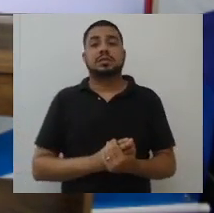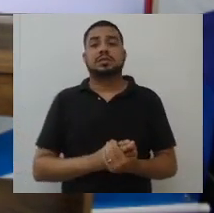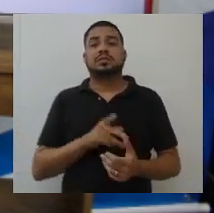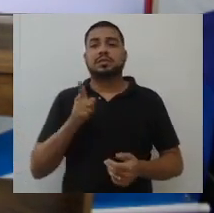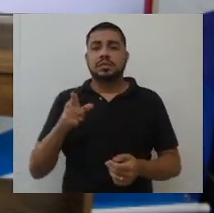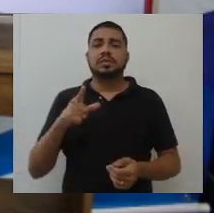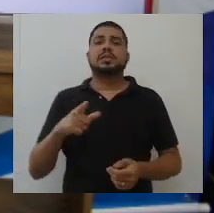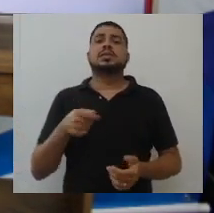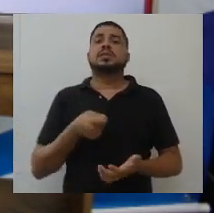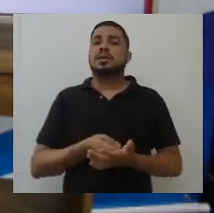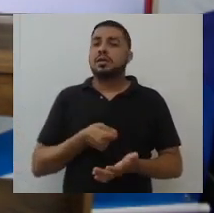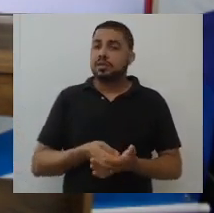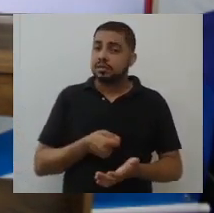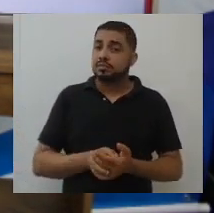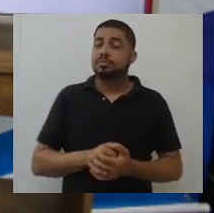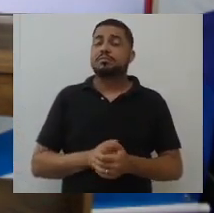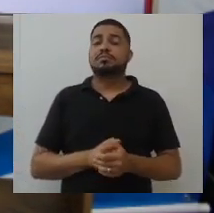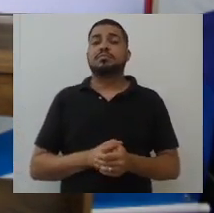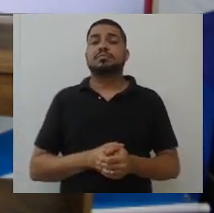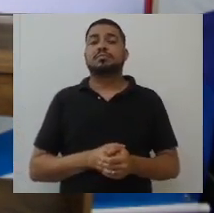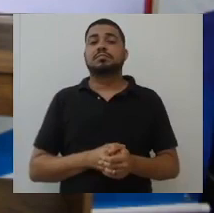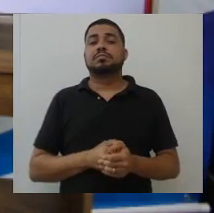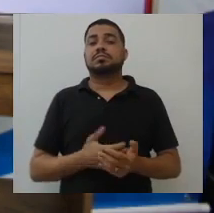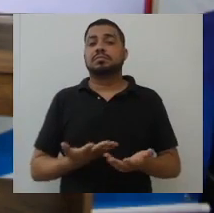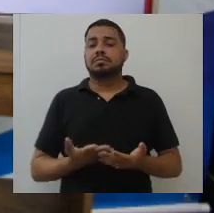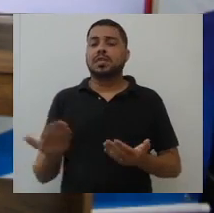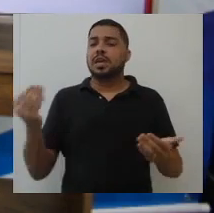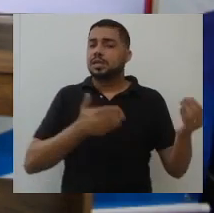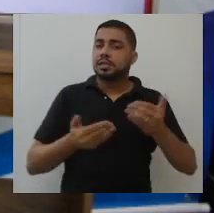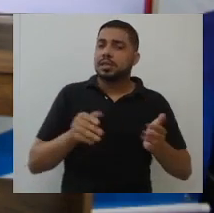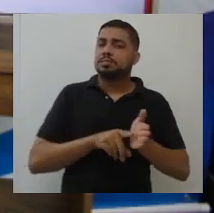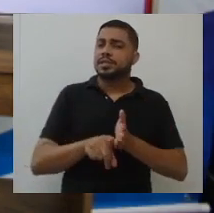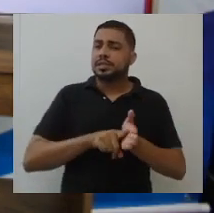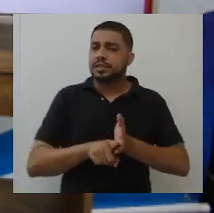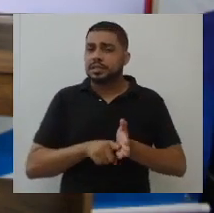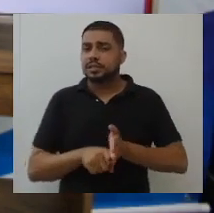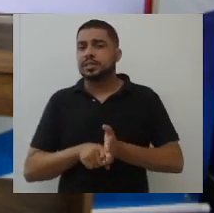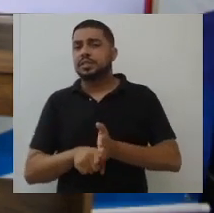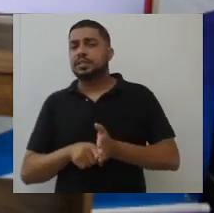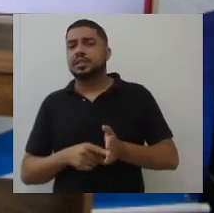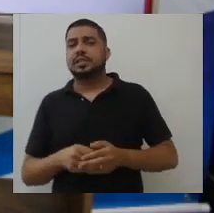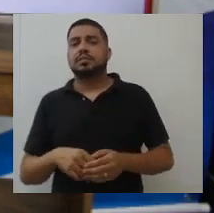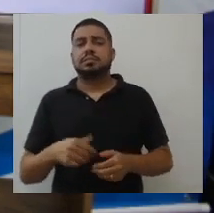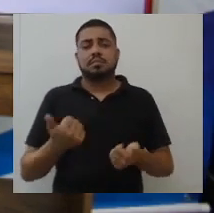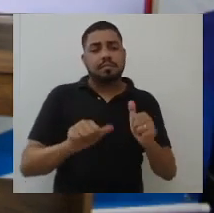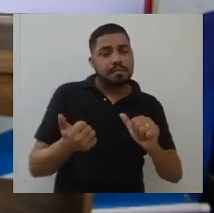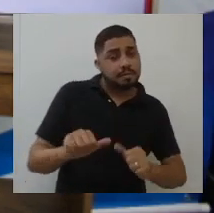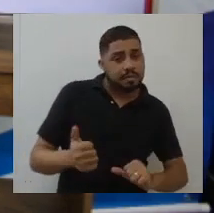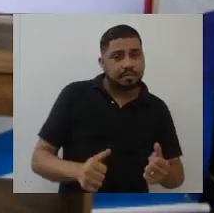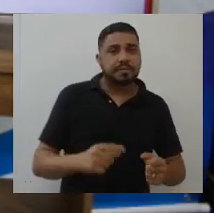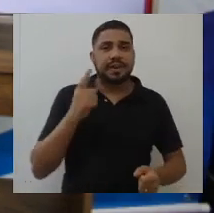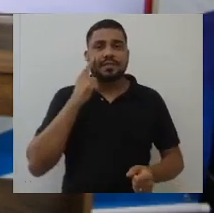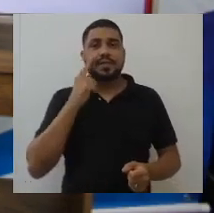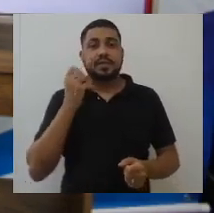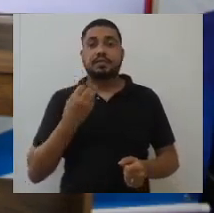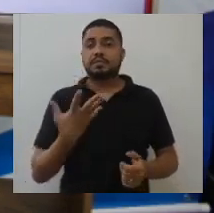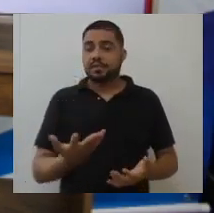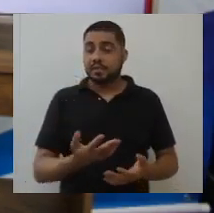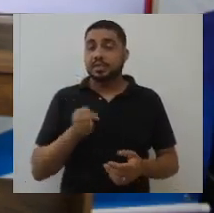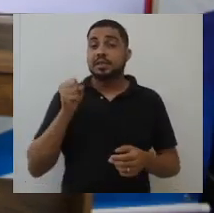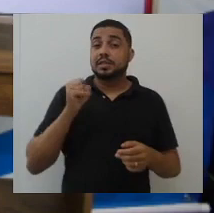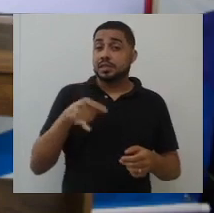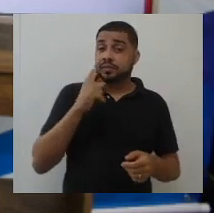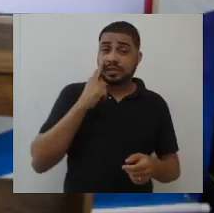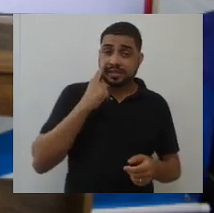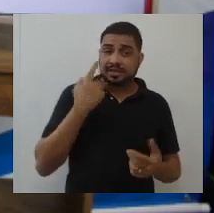vocês devem, tá certo, acessar a pesquisa de satisfação e para que a gente possa buscar melhoria. Então, se você está assistindo a